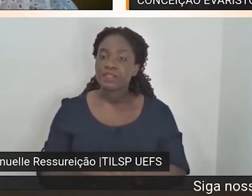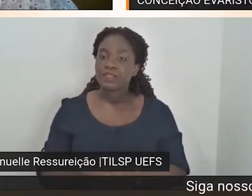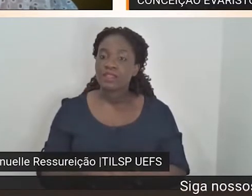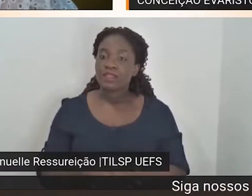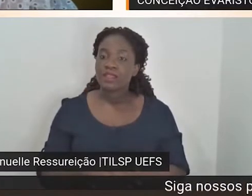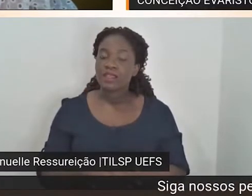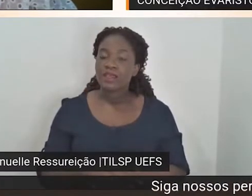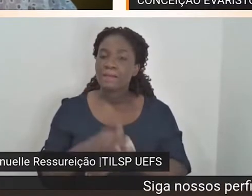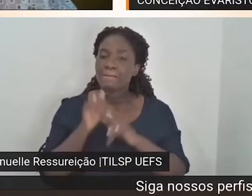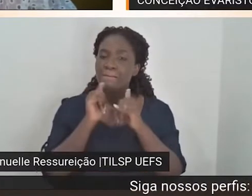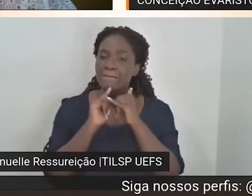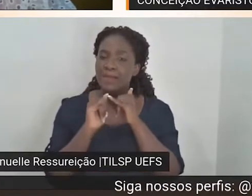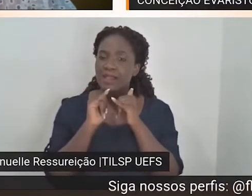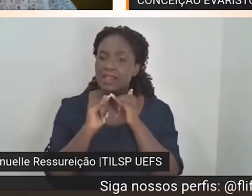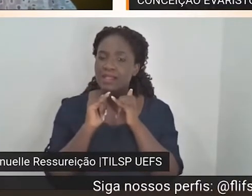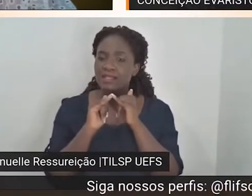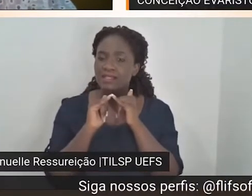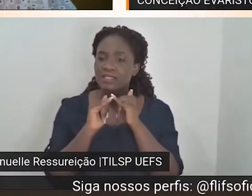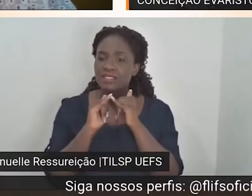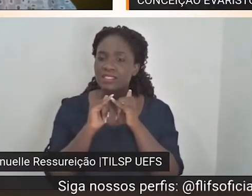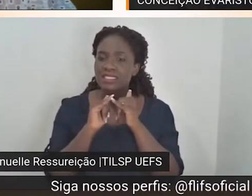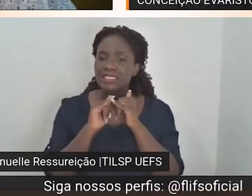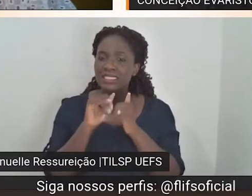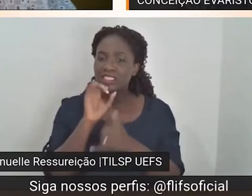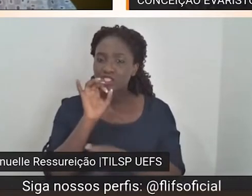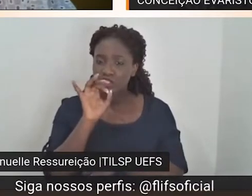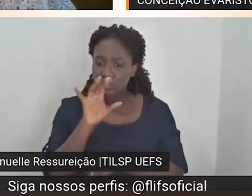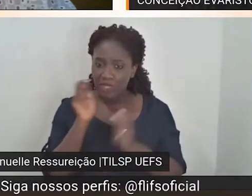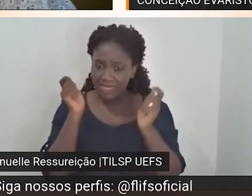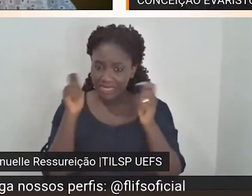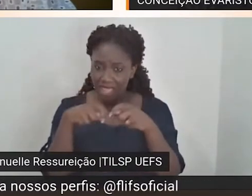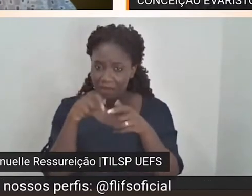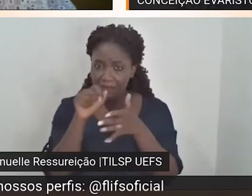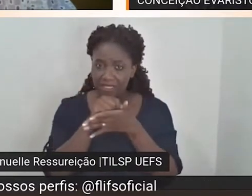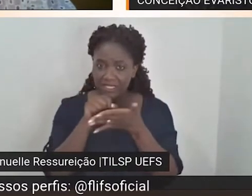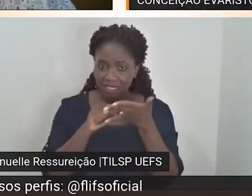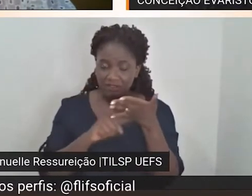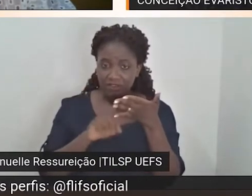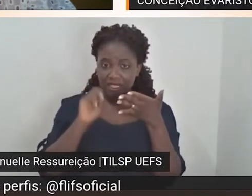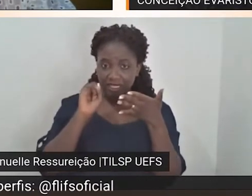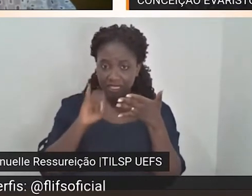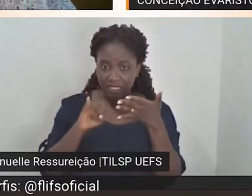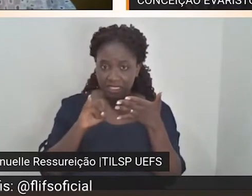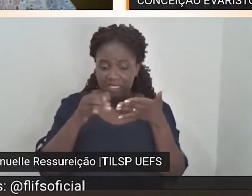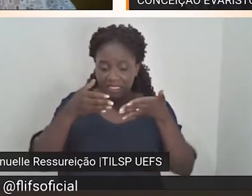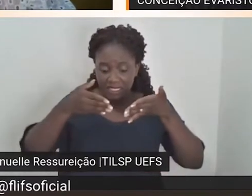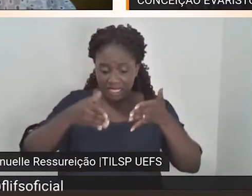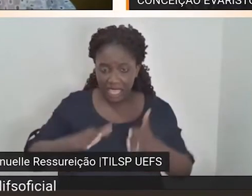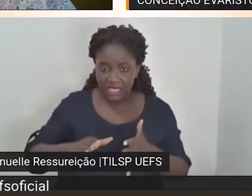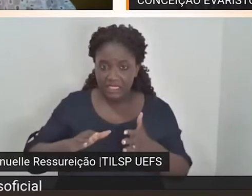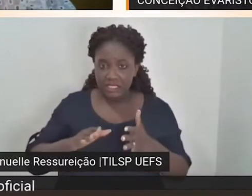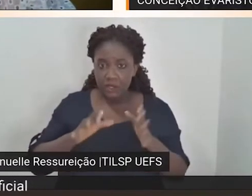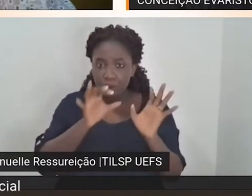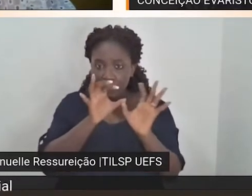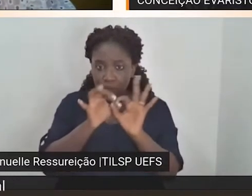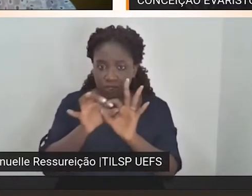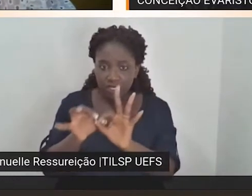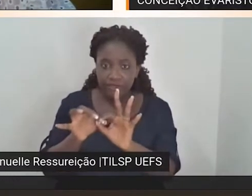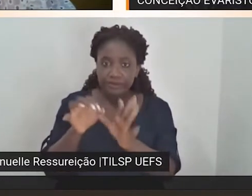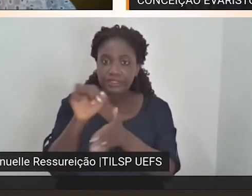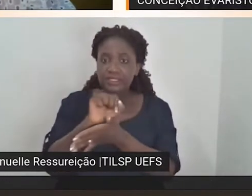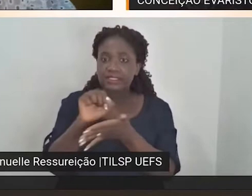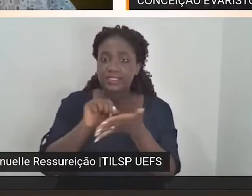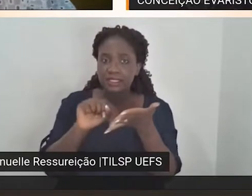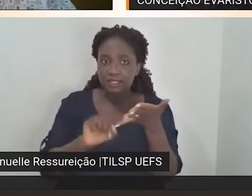dá-se a impressão que só escreve quem já nasceu escrevendo, né? E aí eu acho que